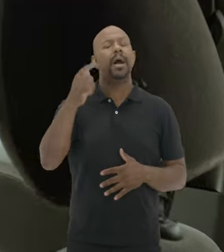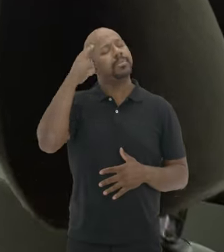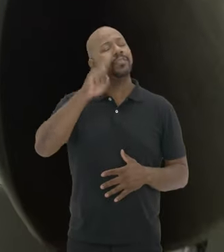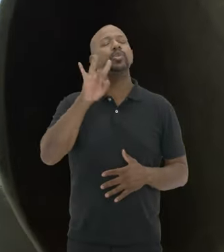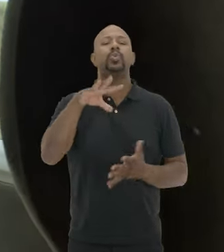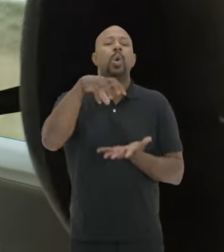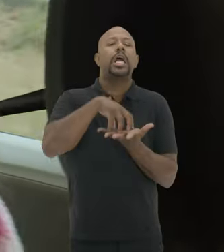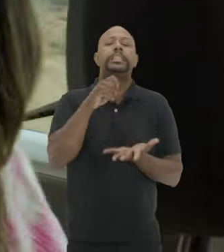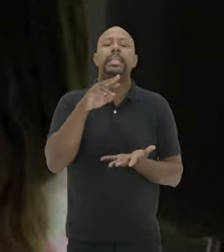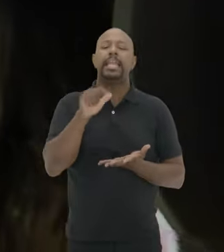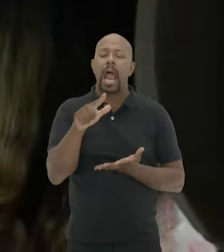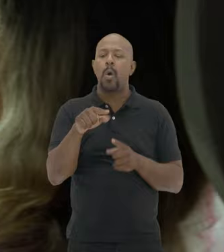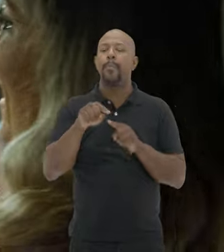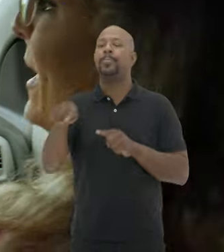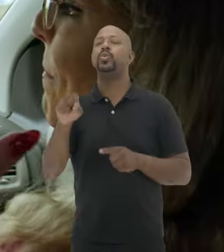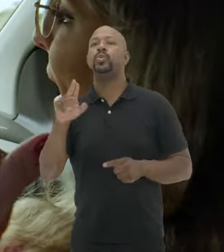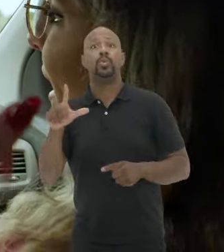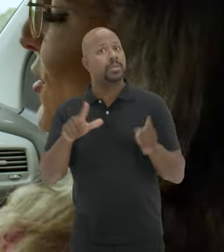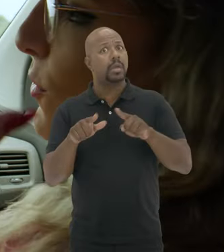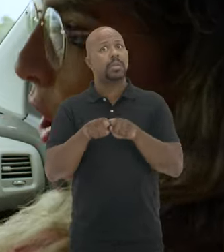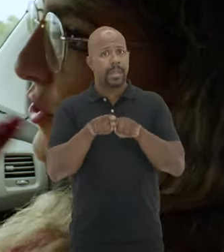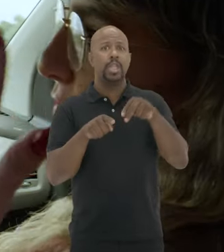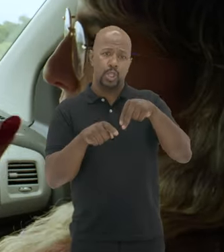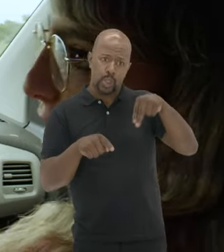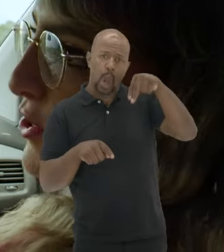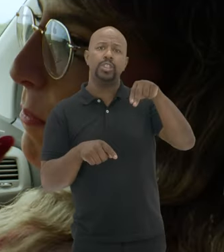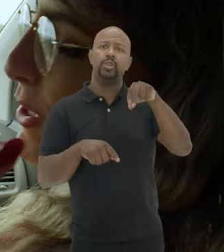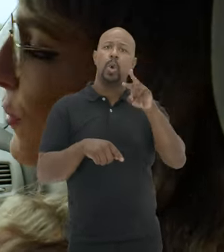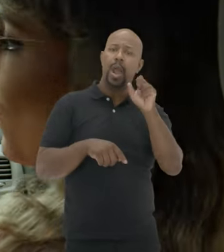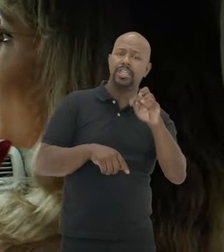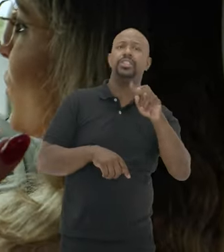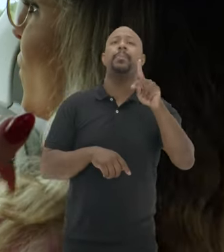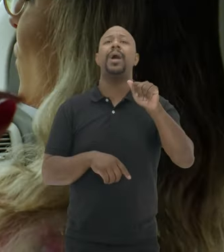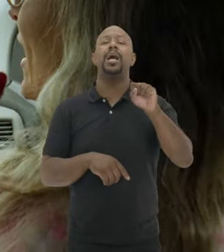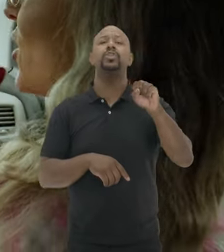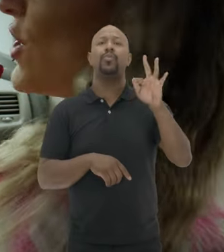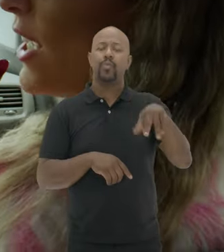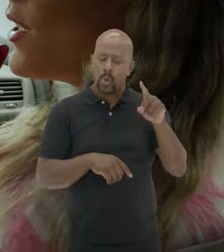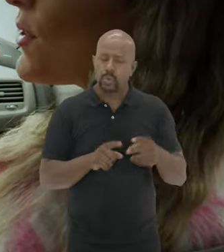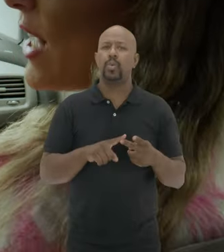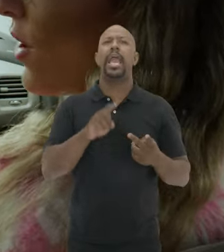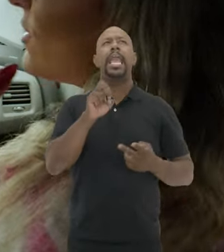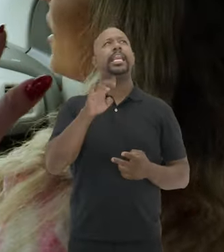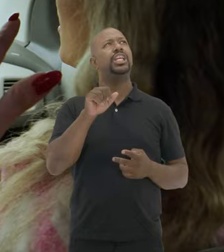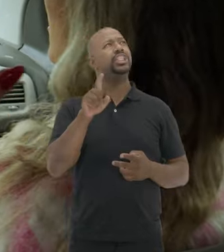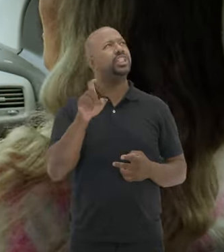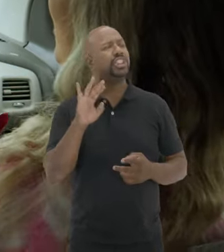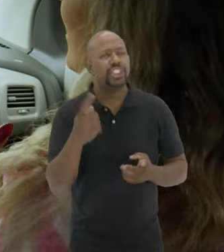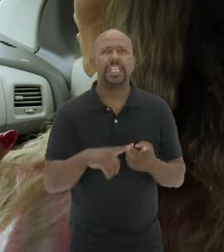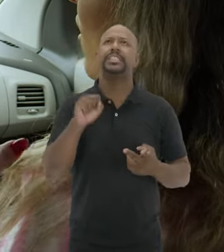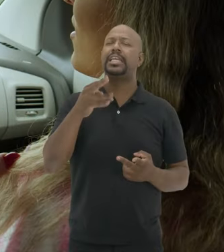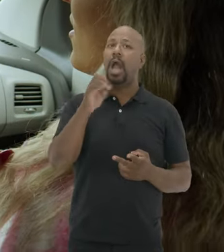que era aqui na região central para o sul e pega a região norte Noroeste Passo Fundo Erechim Cruz Alta